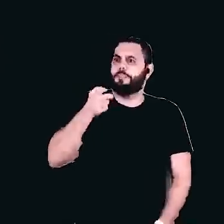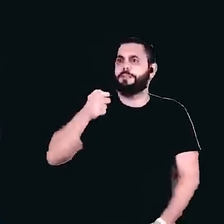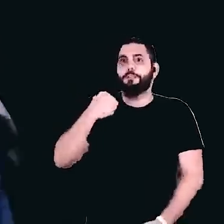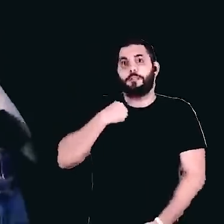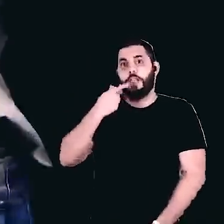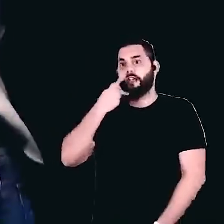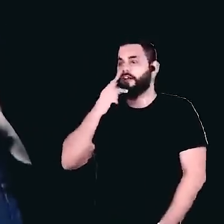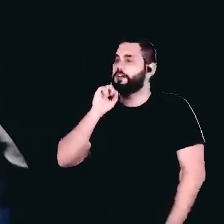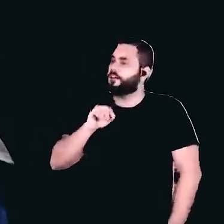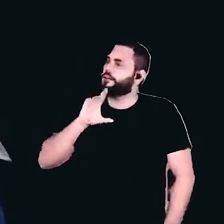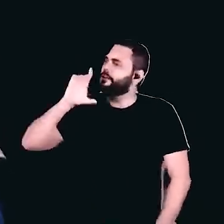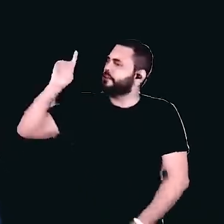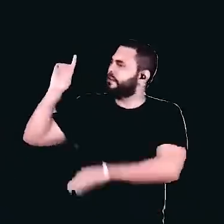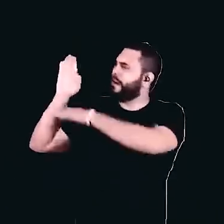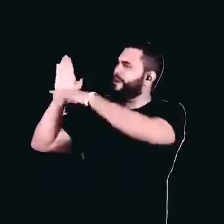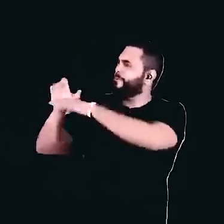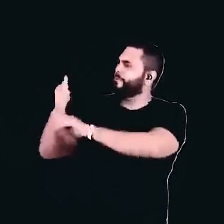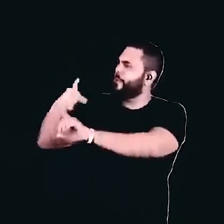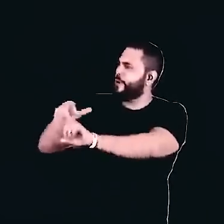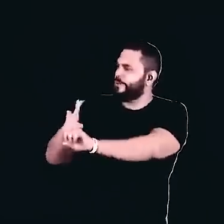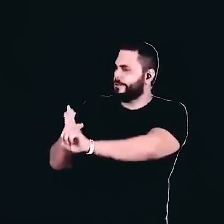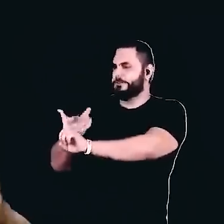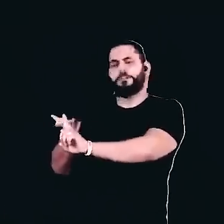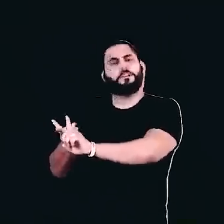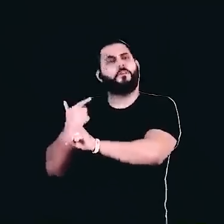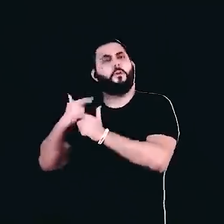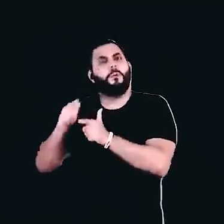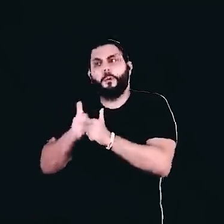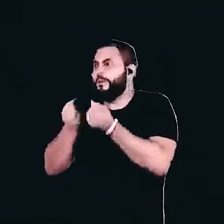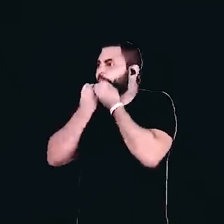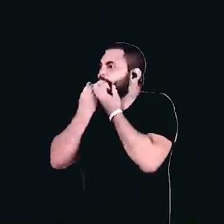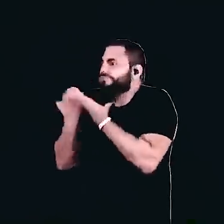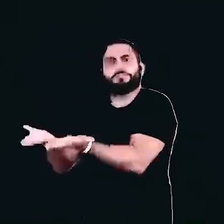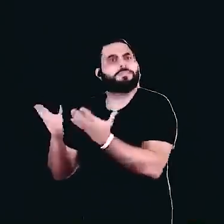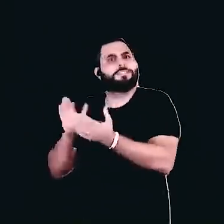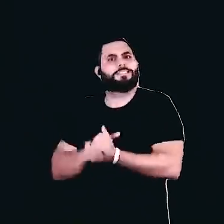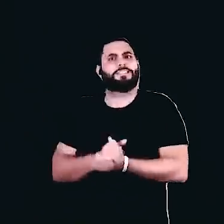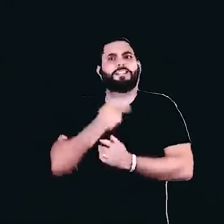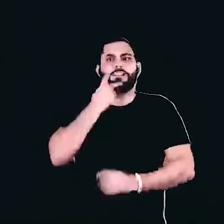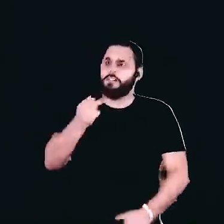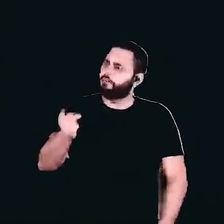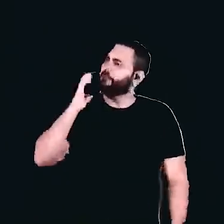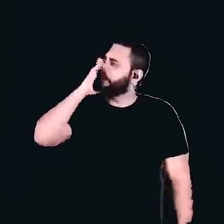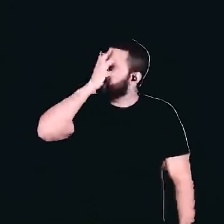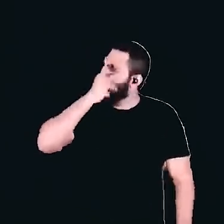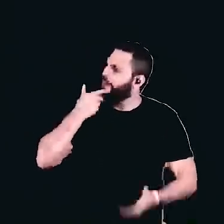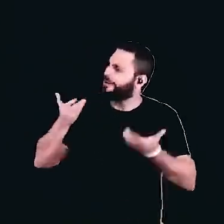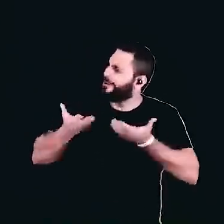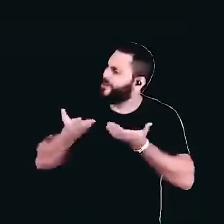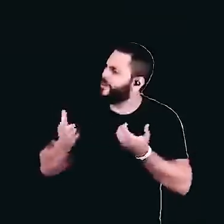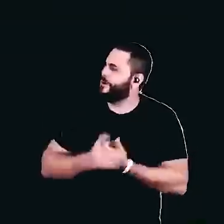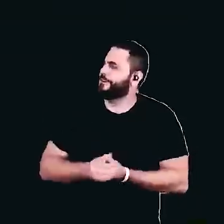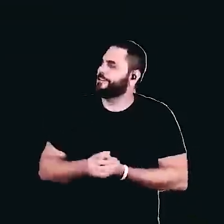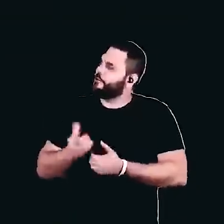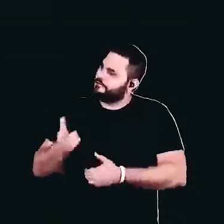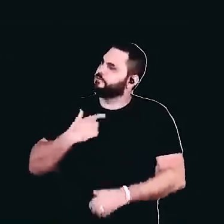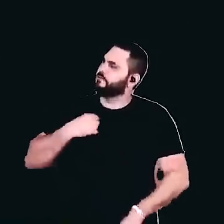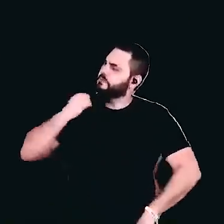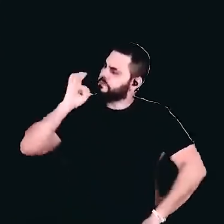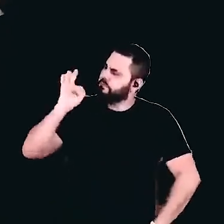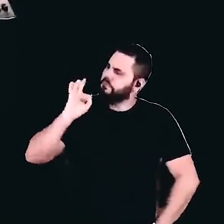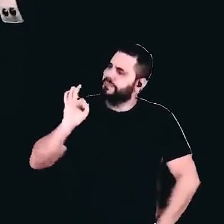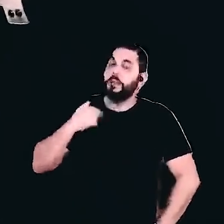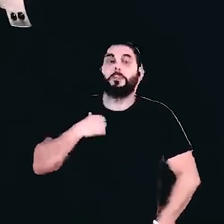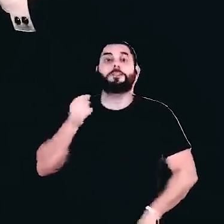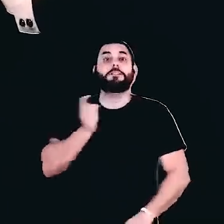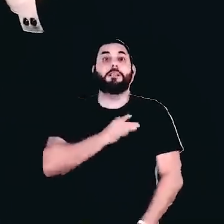sua boca o favor e a graça de Deus na vida do outro. Qual o problema de você dizer que a pessoa está bonita, que a pessoa tem um talento? Mas tem gente que